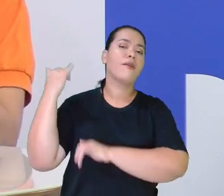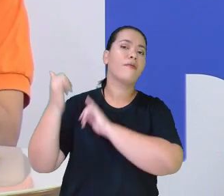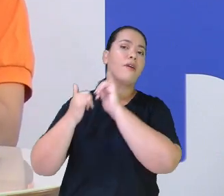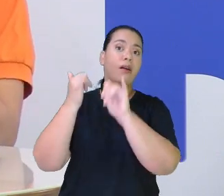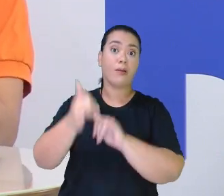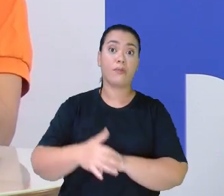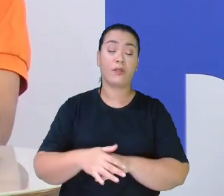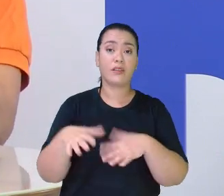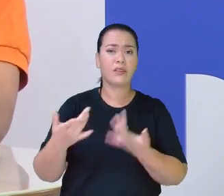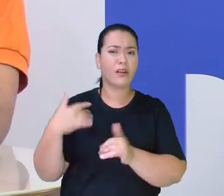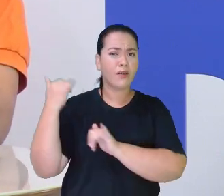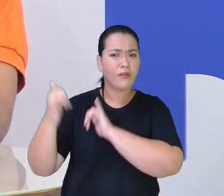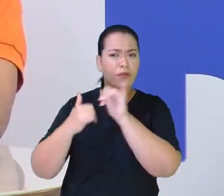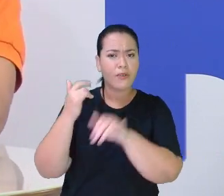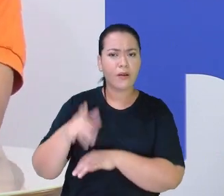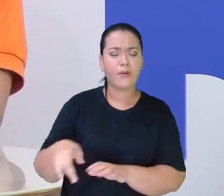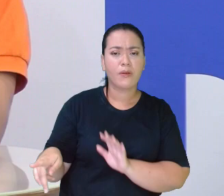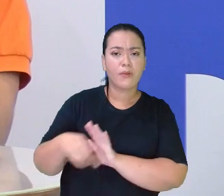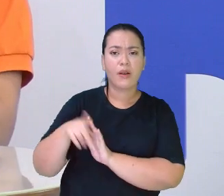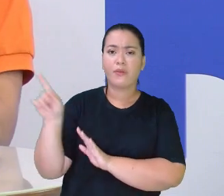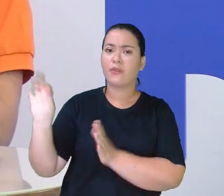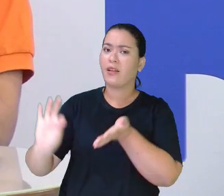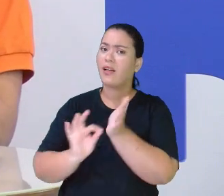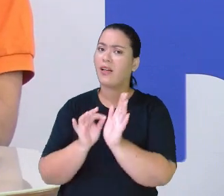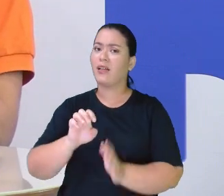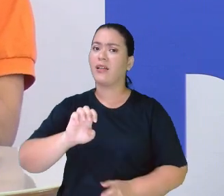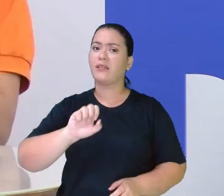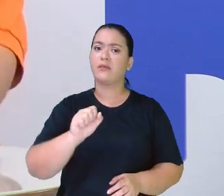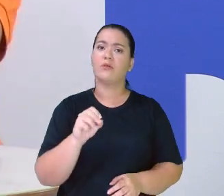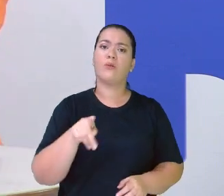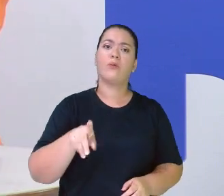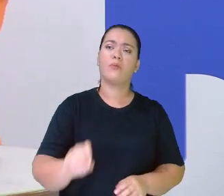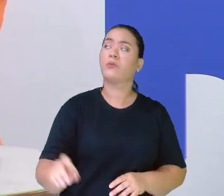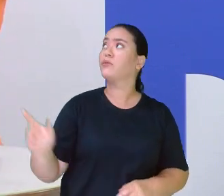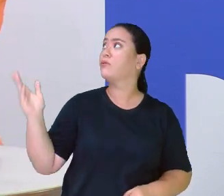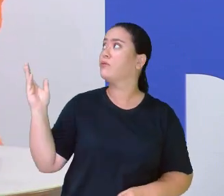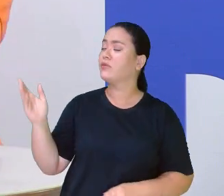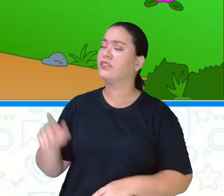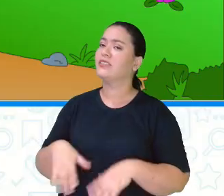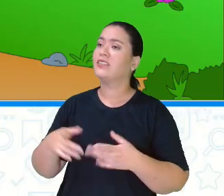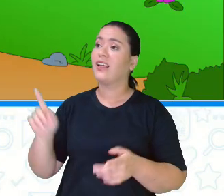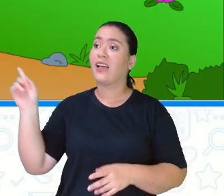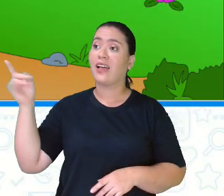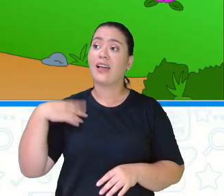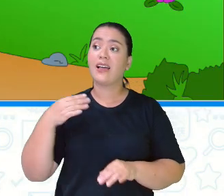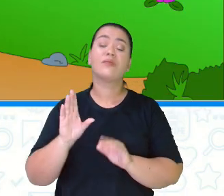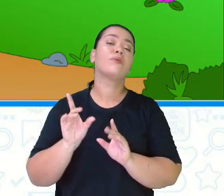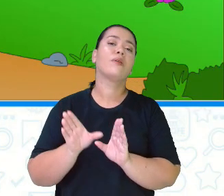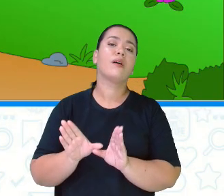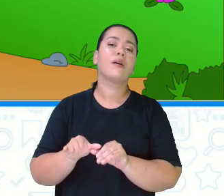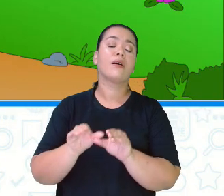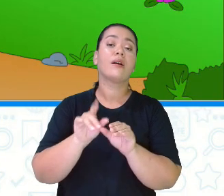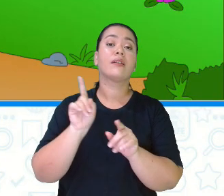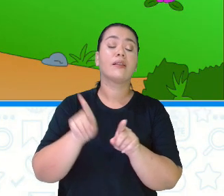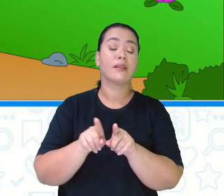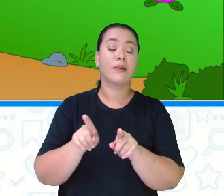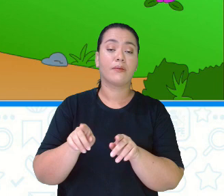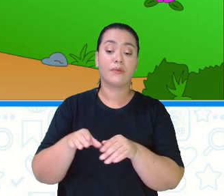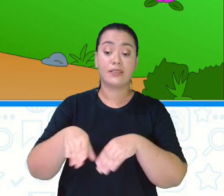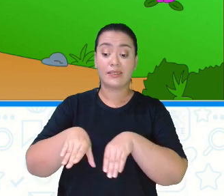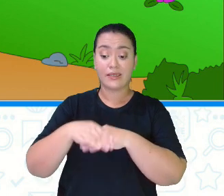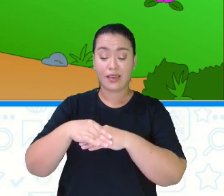E as fábulas de Esopo, para mim, são as melhores. E essa da cigarra e a formiga, vocês vão gostar, eu tenho